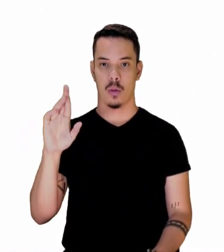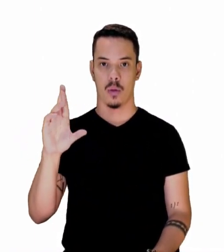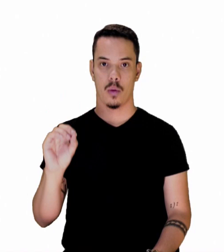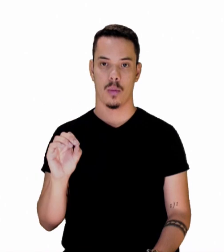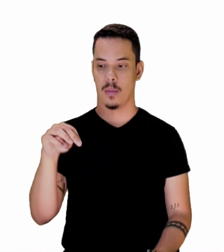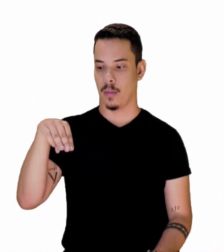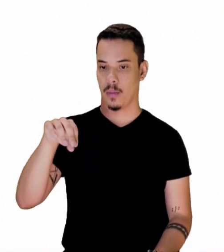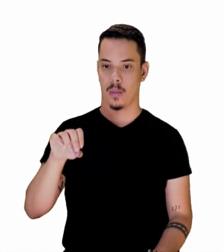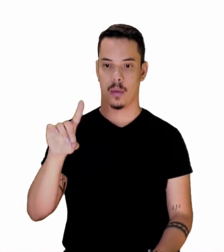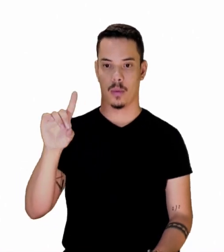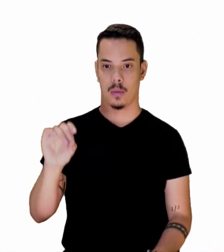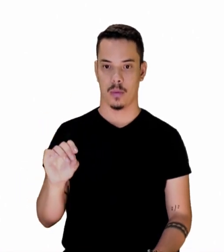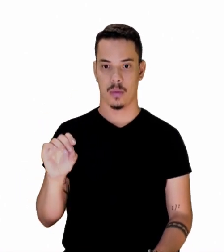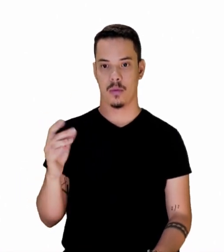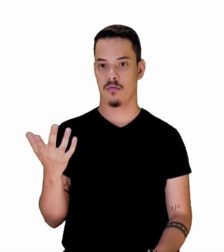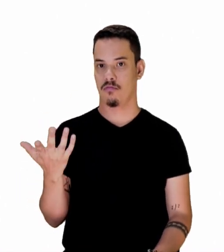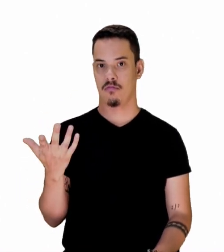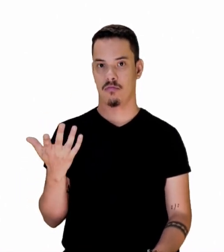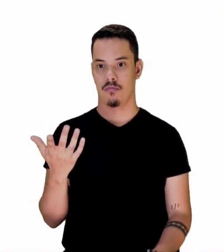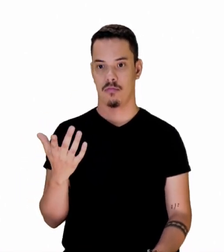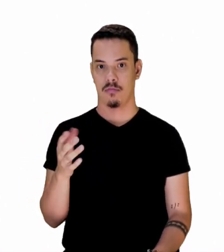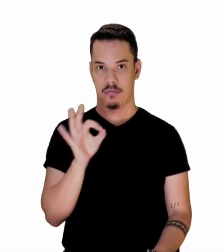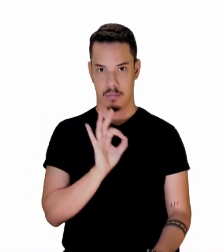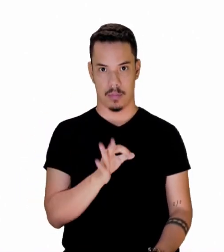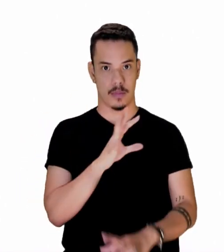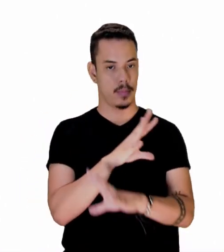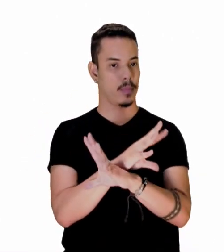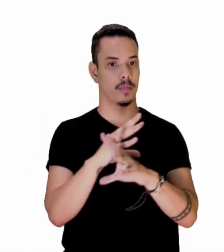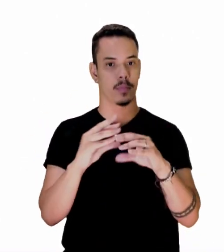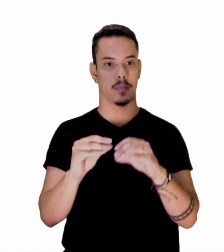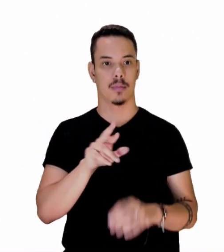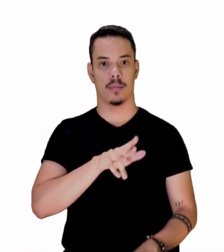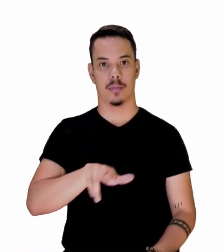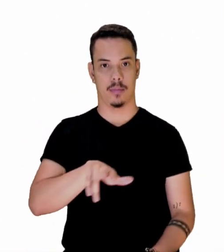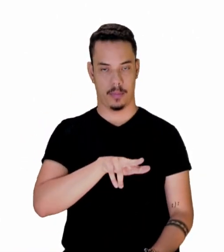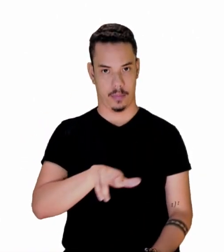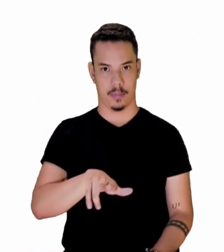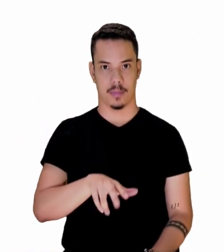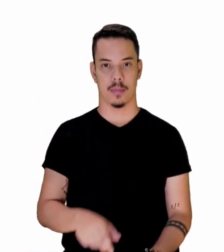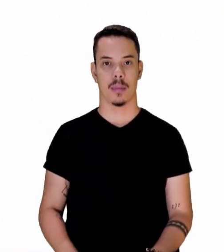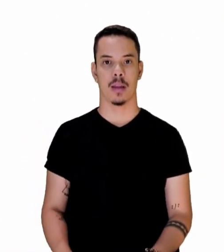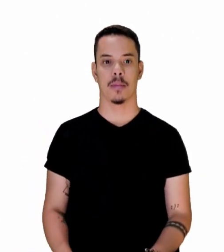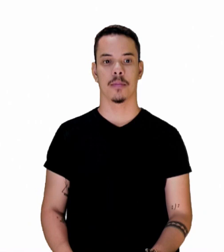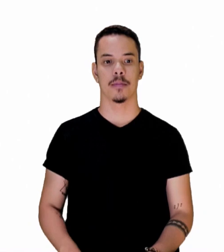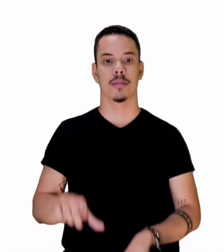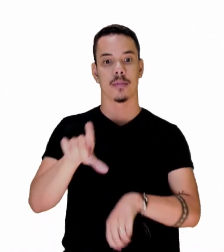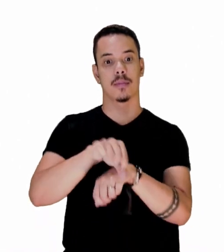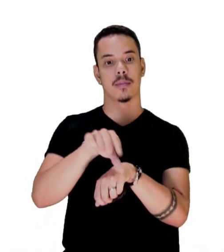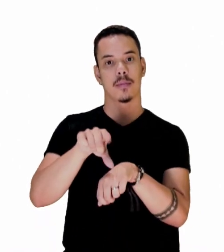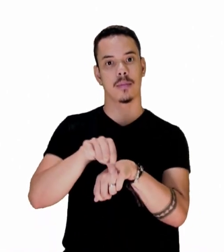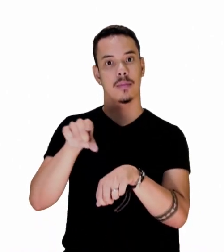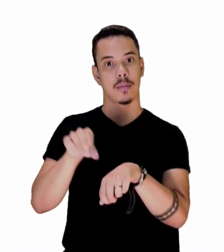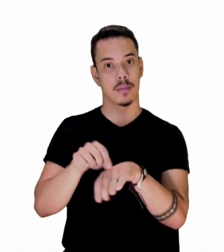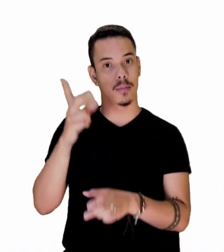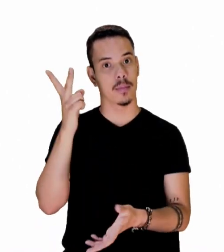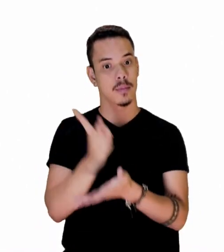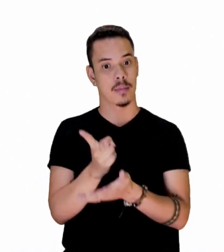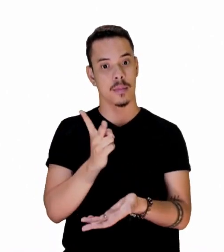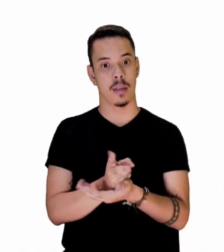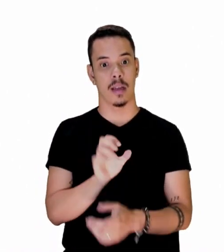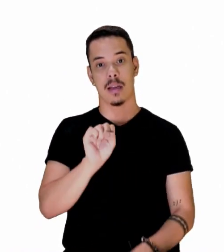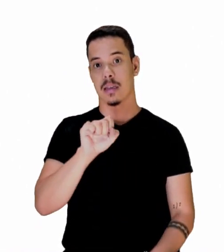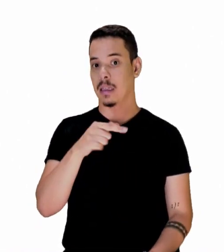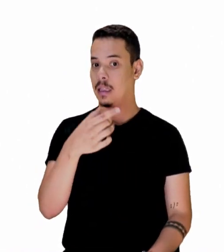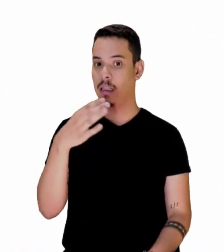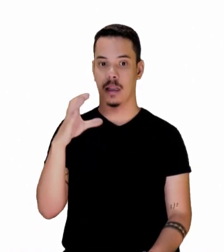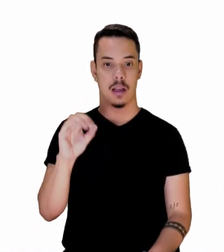sim. Não será conjunção, tá bom? Então nós temos aqui, ó, argumente sempre, senão levarão